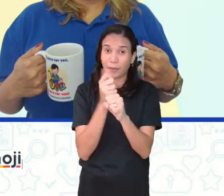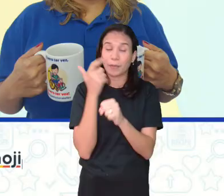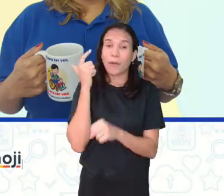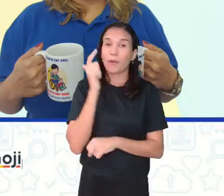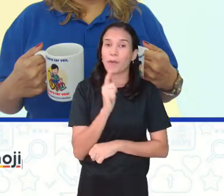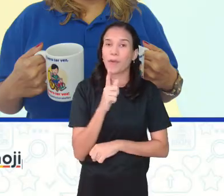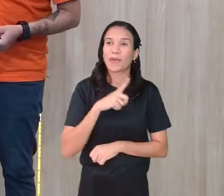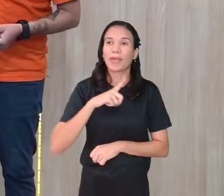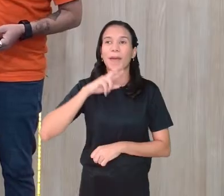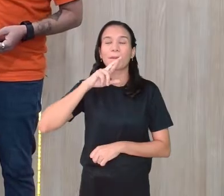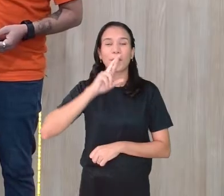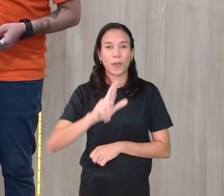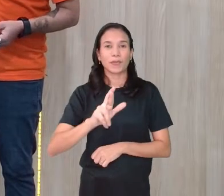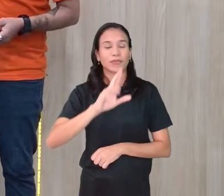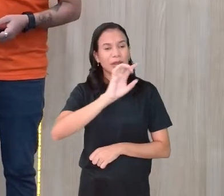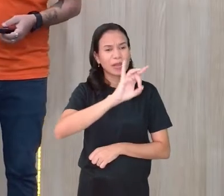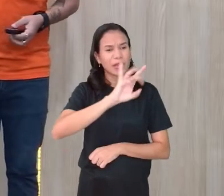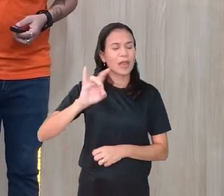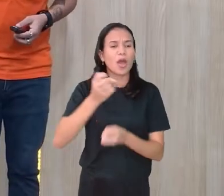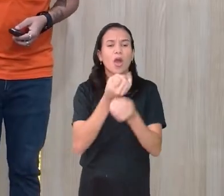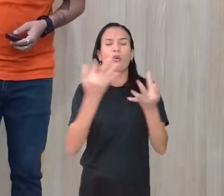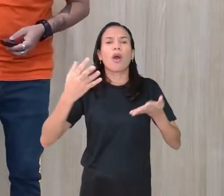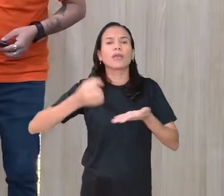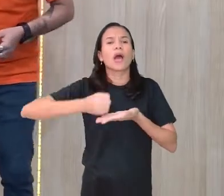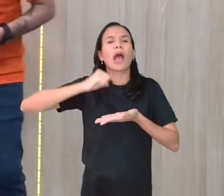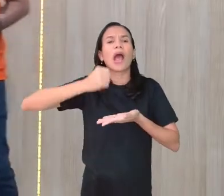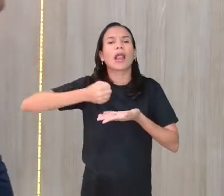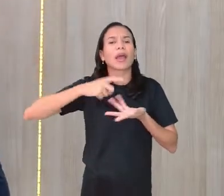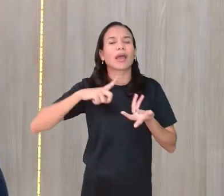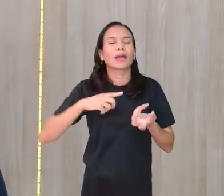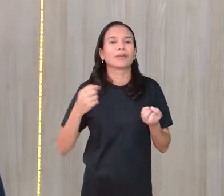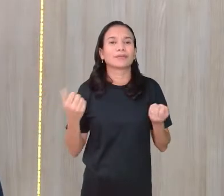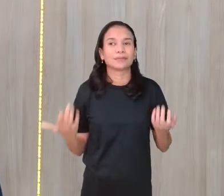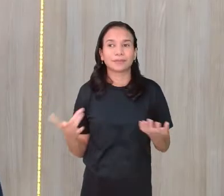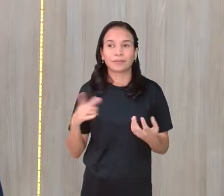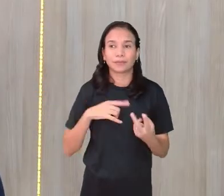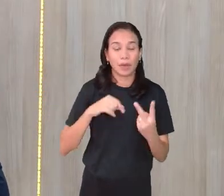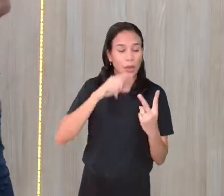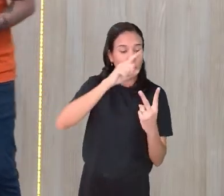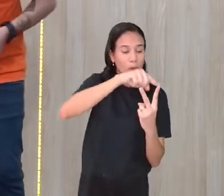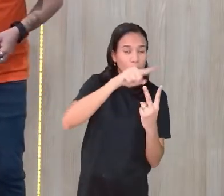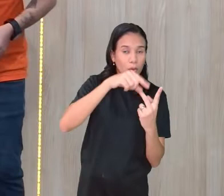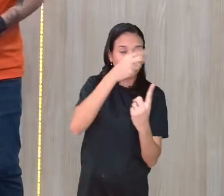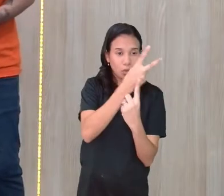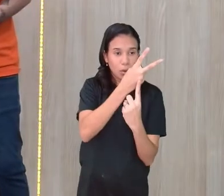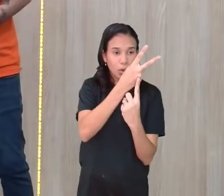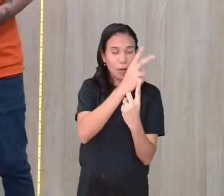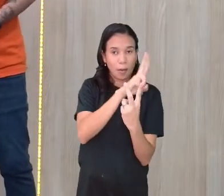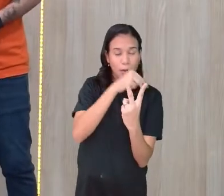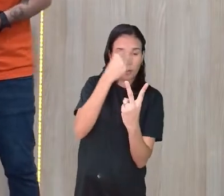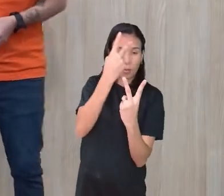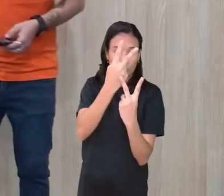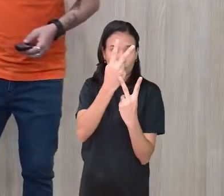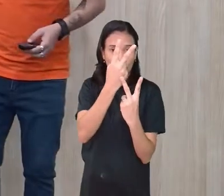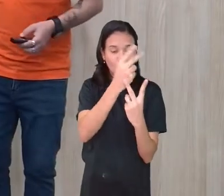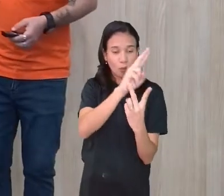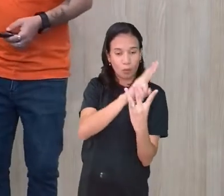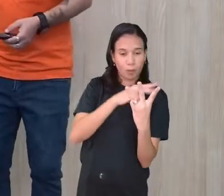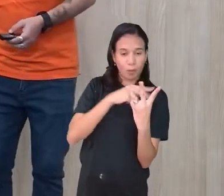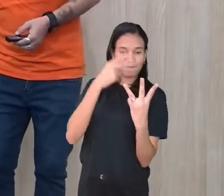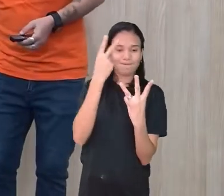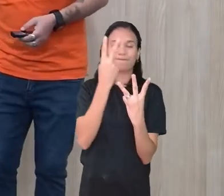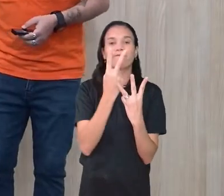chegar à resposta aqui, ó, quantas canecas tem nessa imagem, ou seja, 2 com a professora Cláudia, 2 com a professora